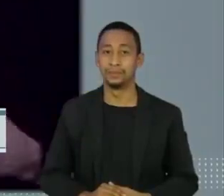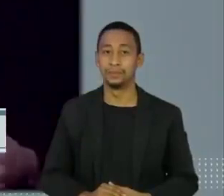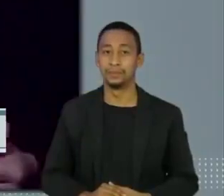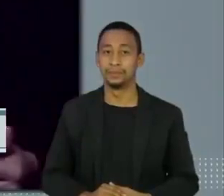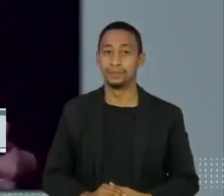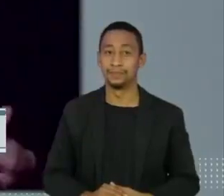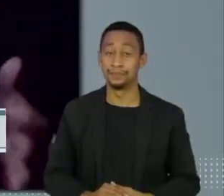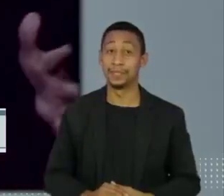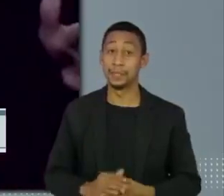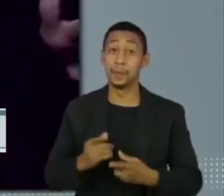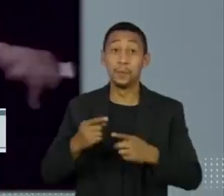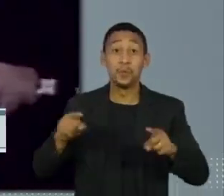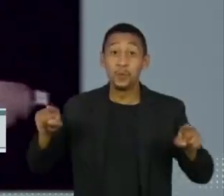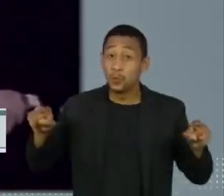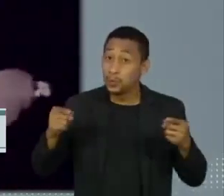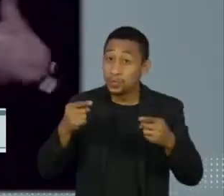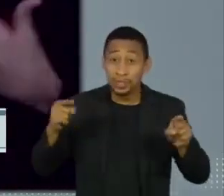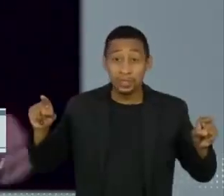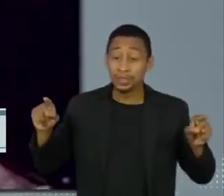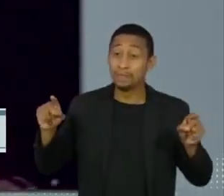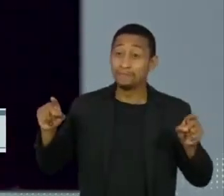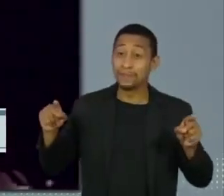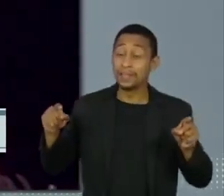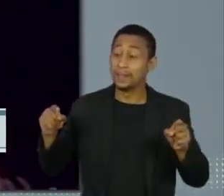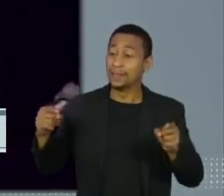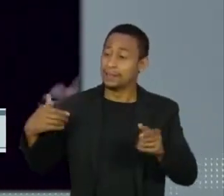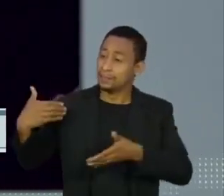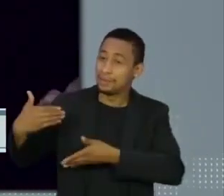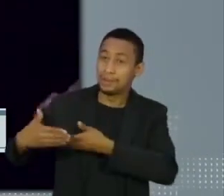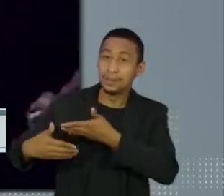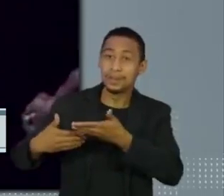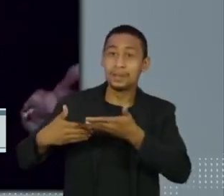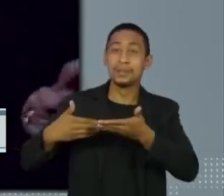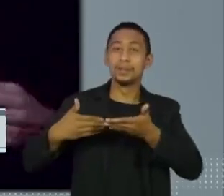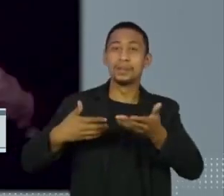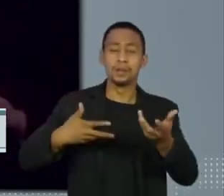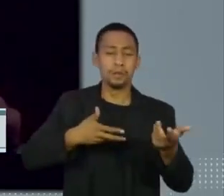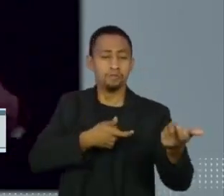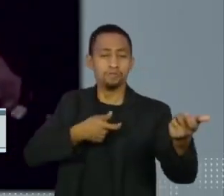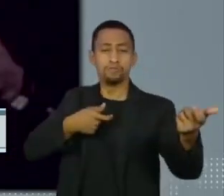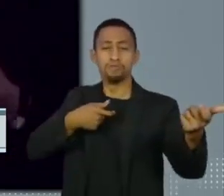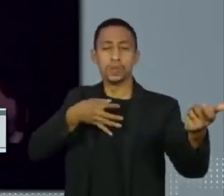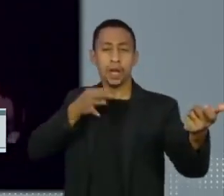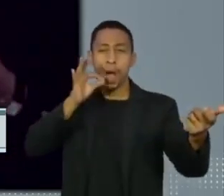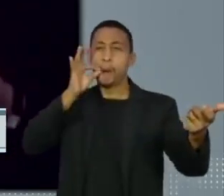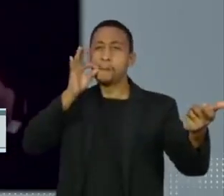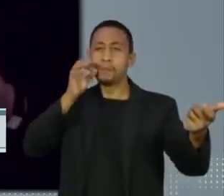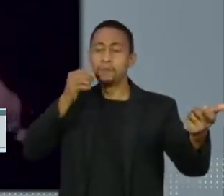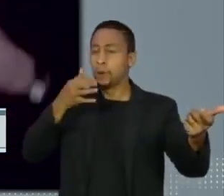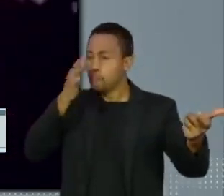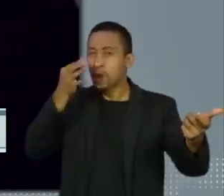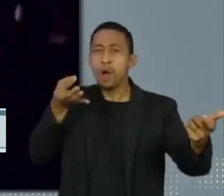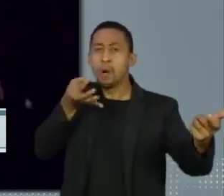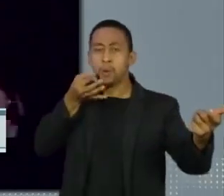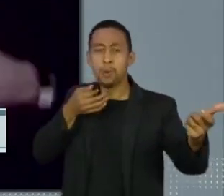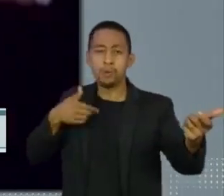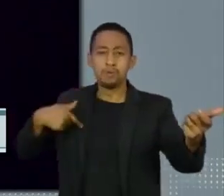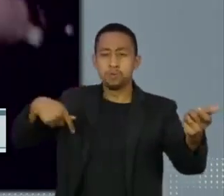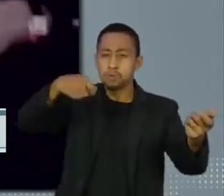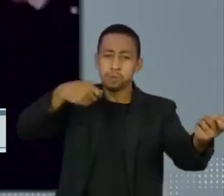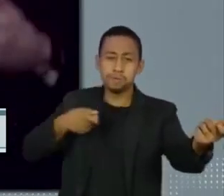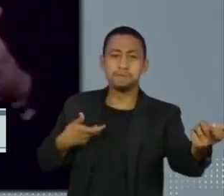Mi música es la continuación de la música de tango. El único futuro, lo único positivo en la música es